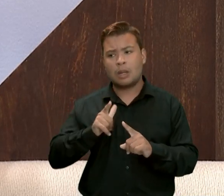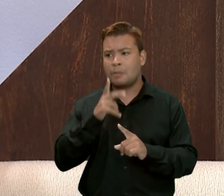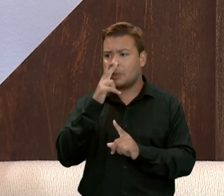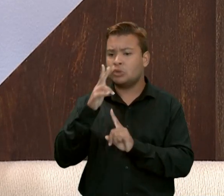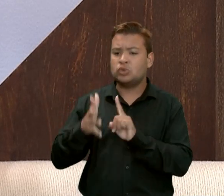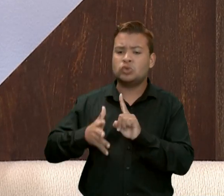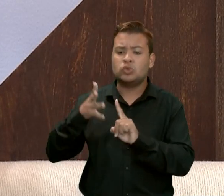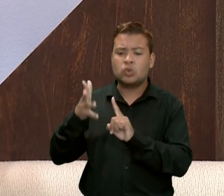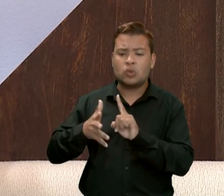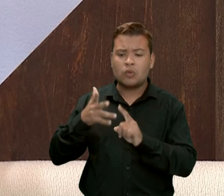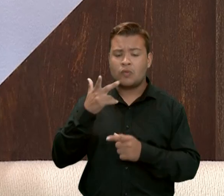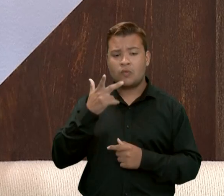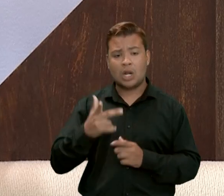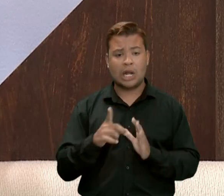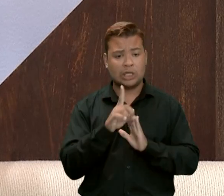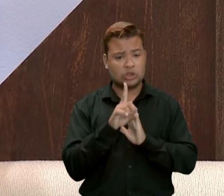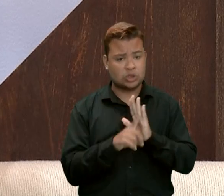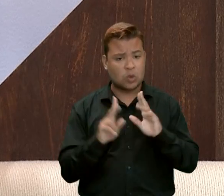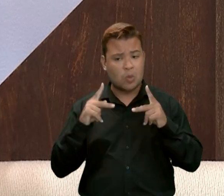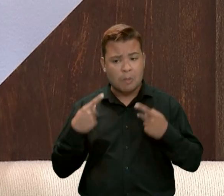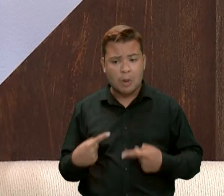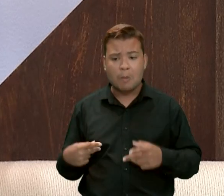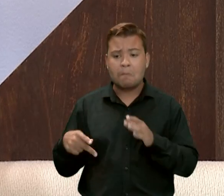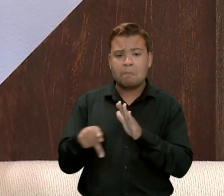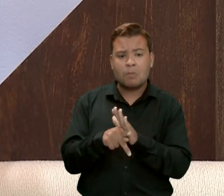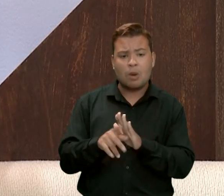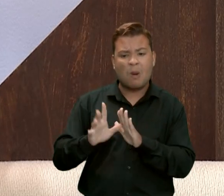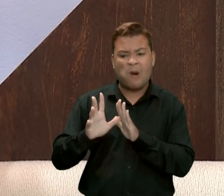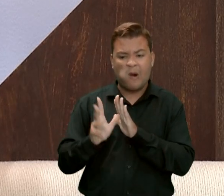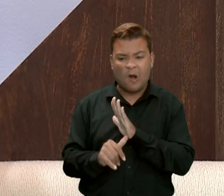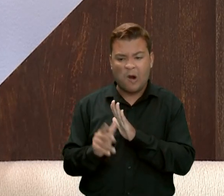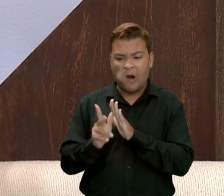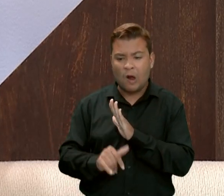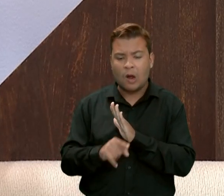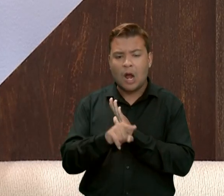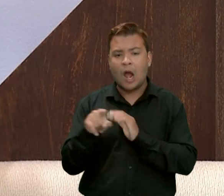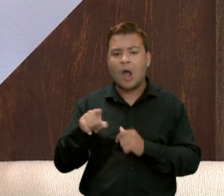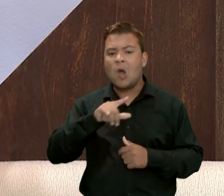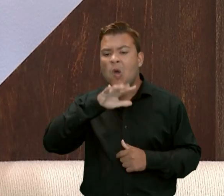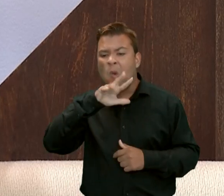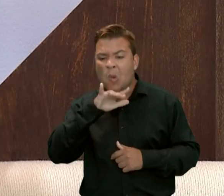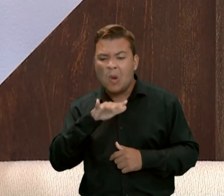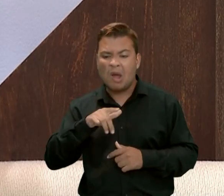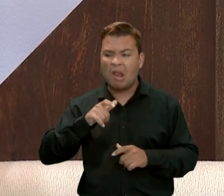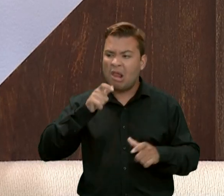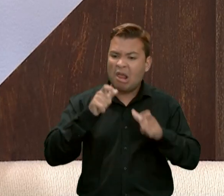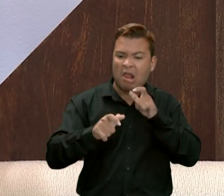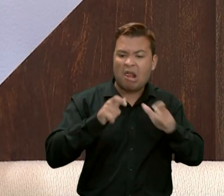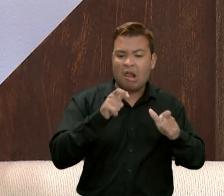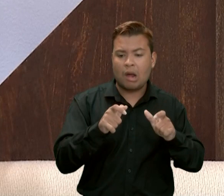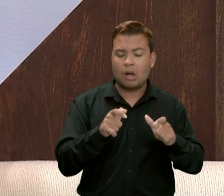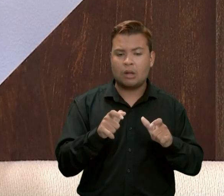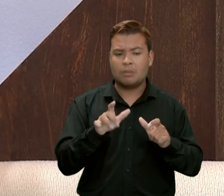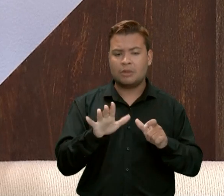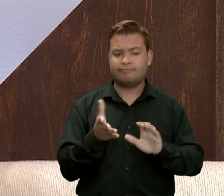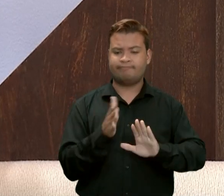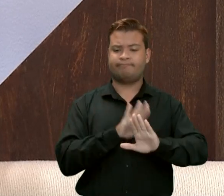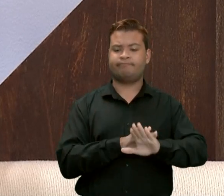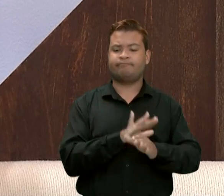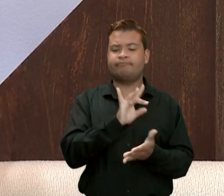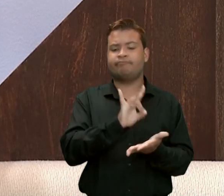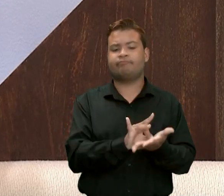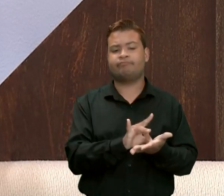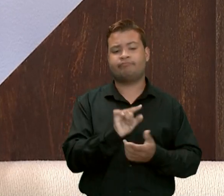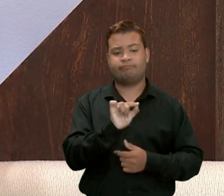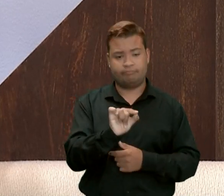que direitos humanos é algo de bandido, é algo ruim, é visto como algo pejorativo, mas na verdade a gente ganhou